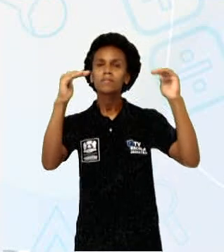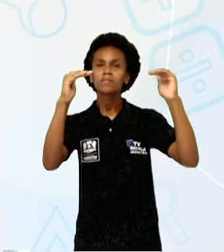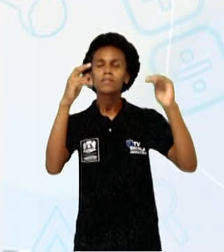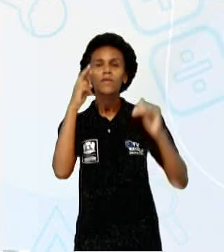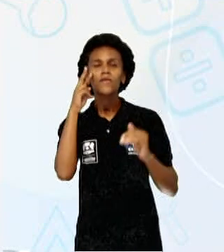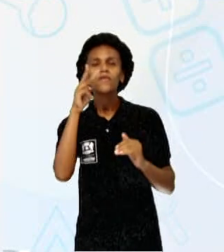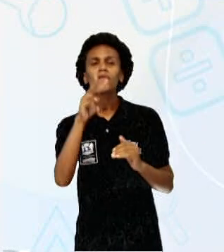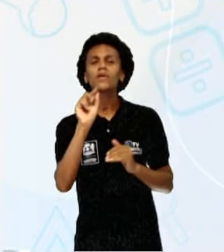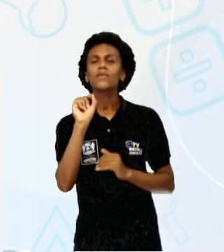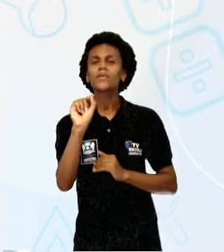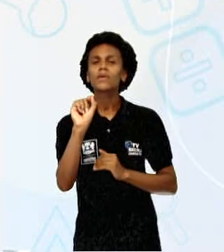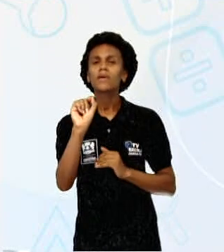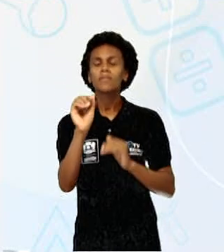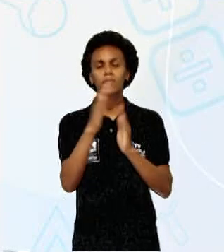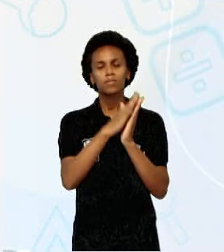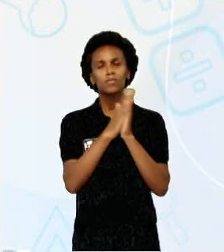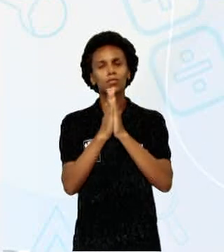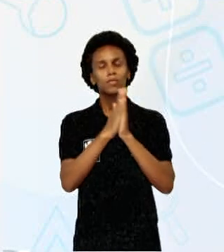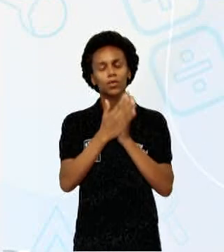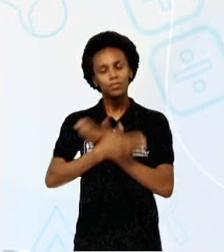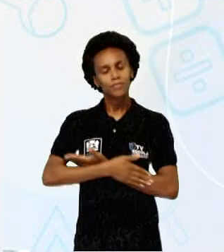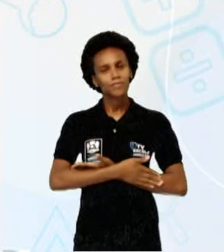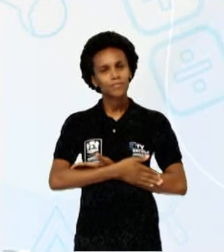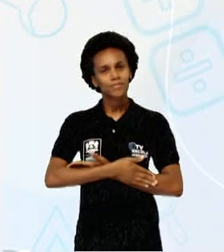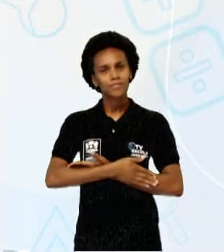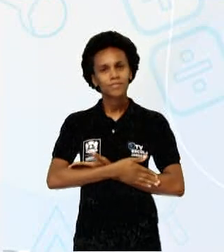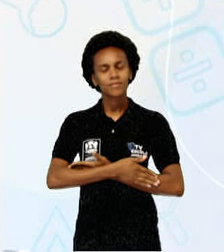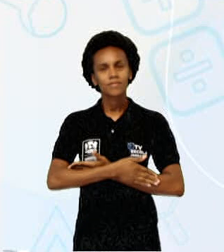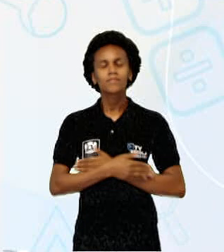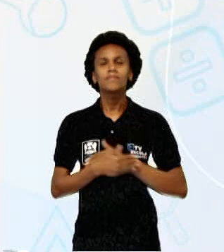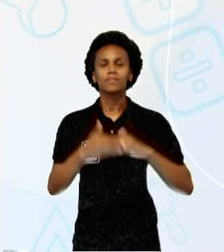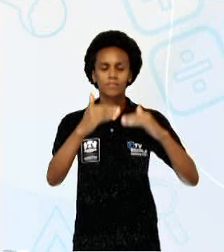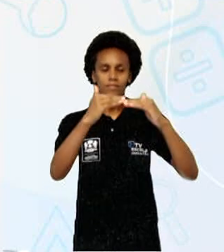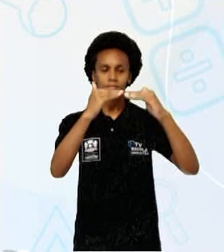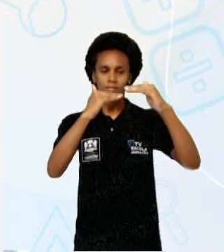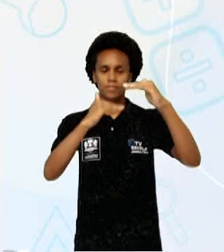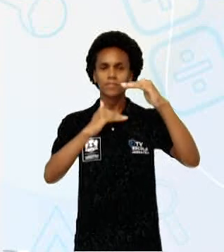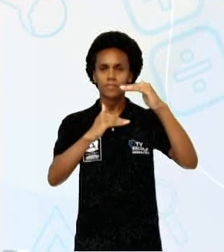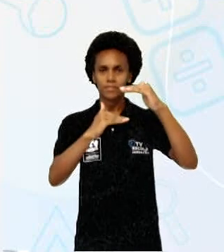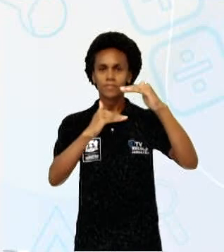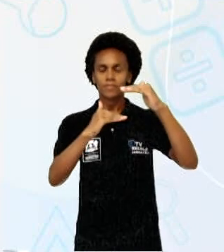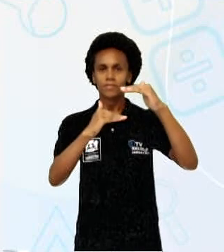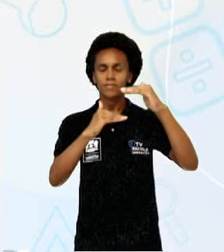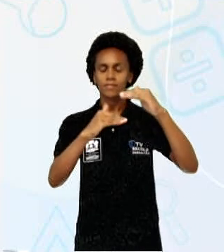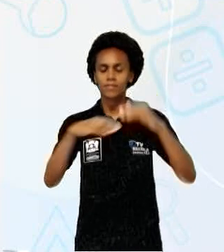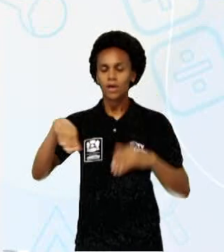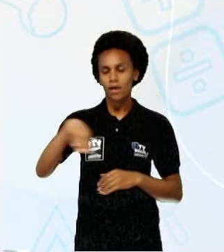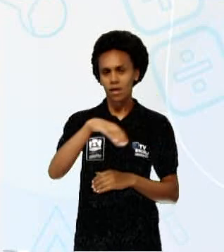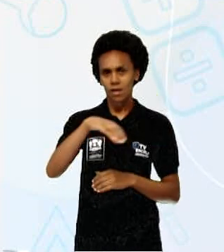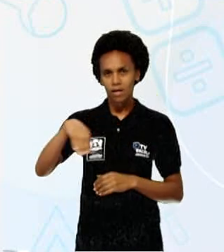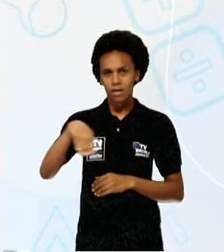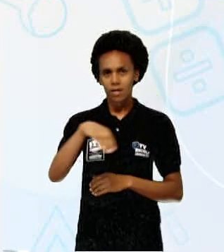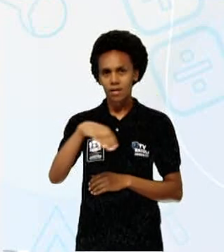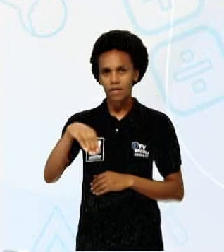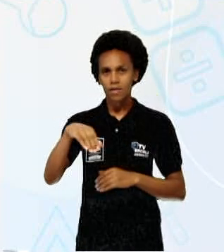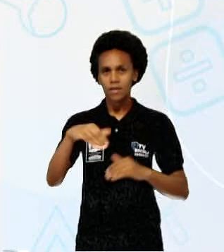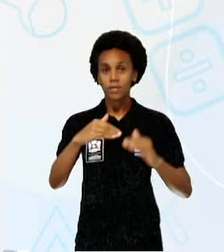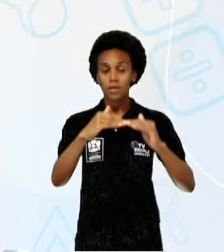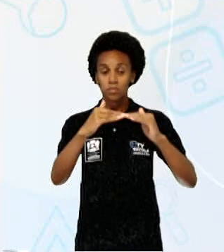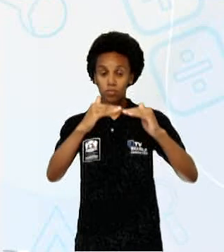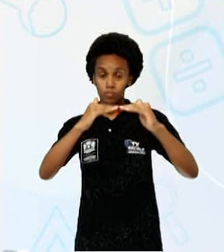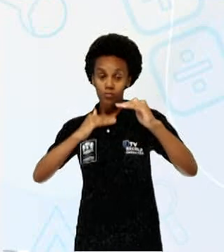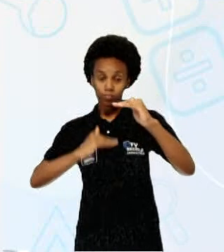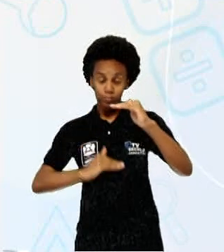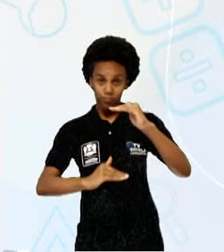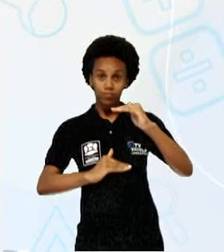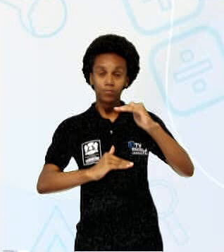vendo boa necas na prateleira do meio o que é que tem na prateleira do meu os carrinhos e abaixo